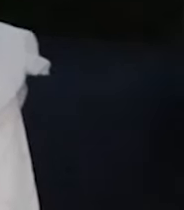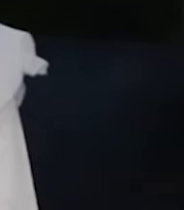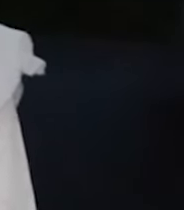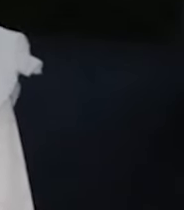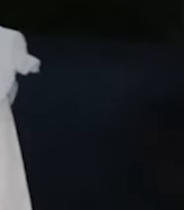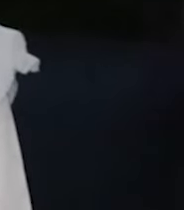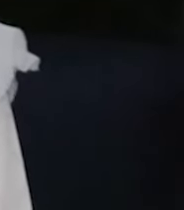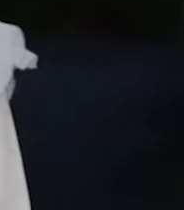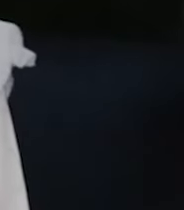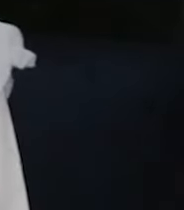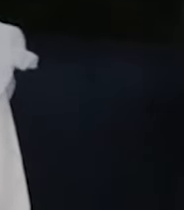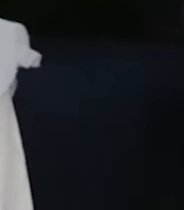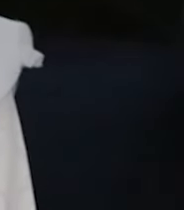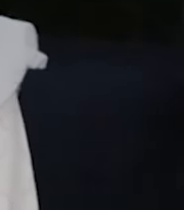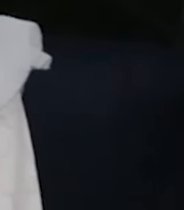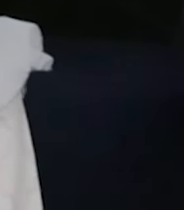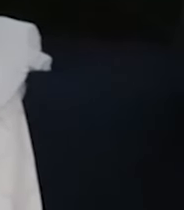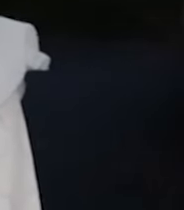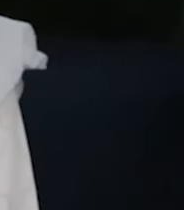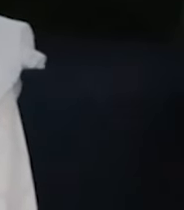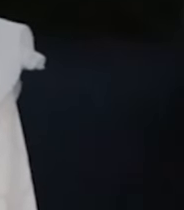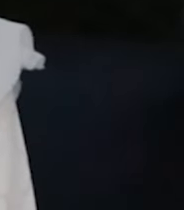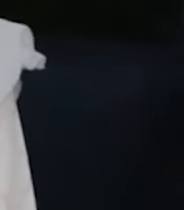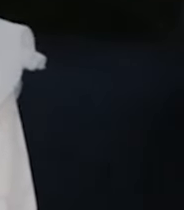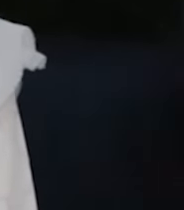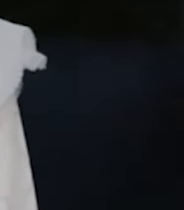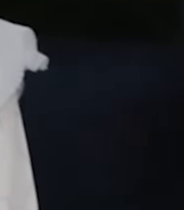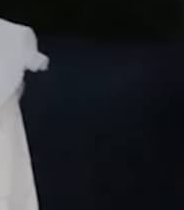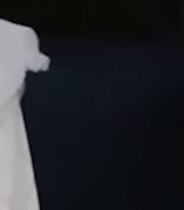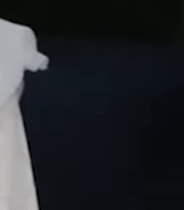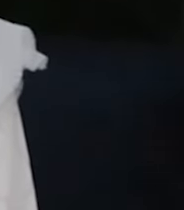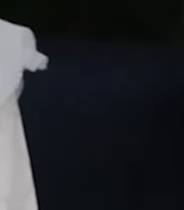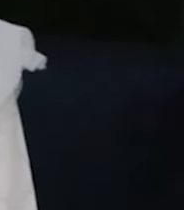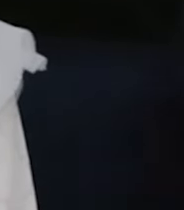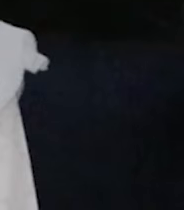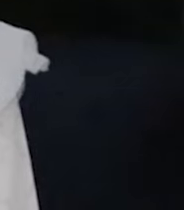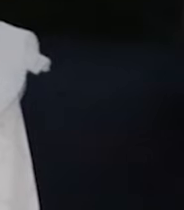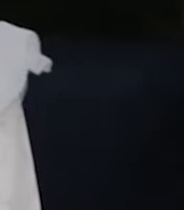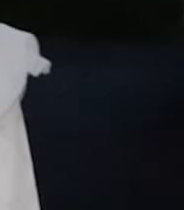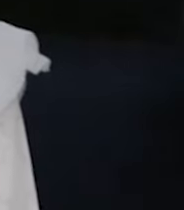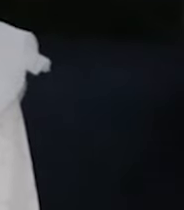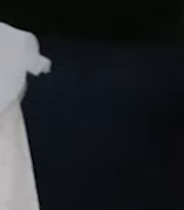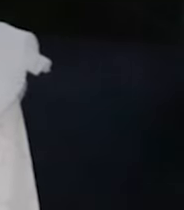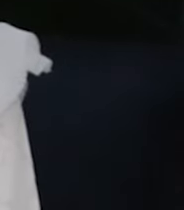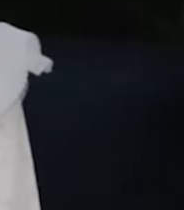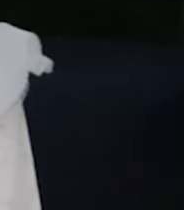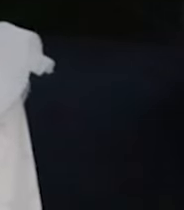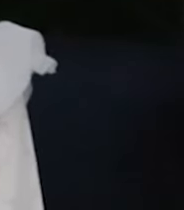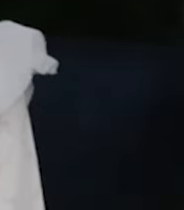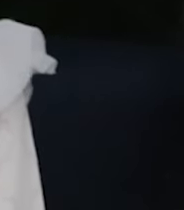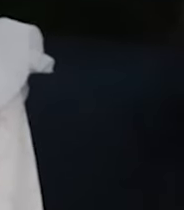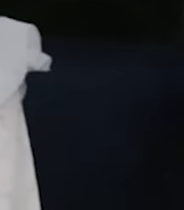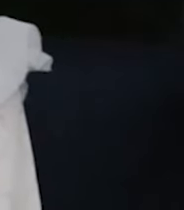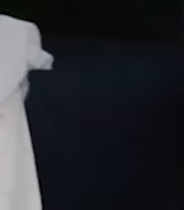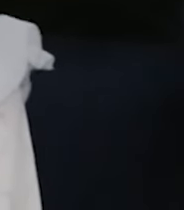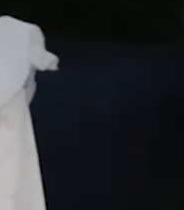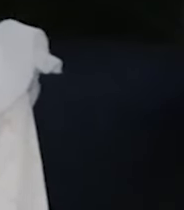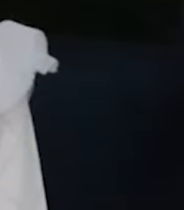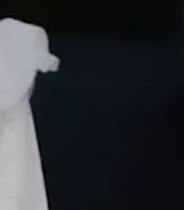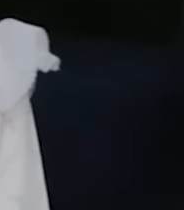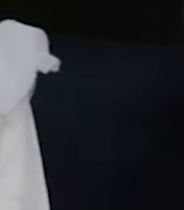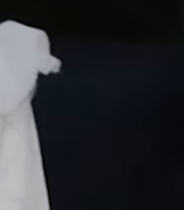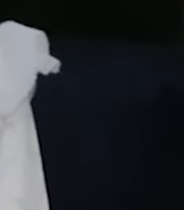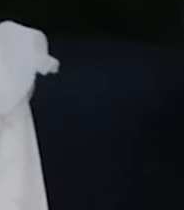amor, elas cuidam da gente. Tipo que eu fosse o filho delas. Elas cuidam da gente com muito